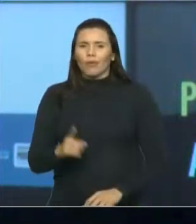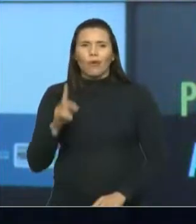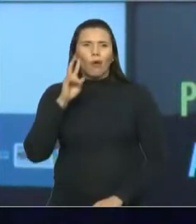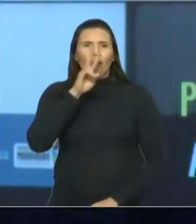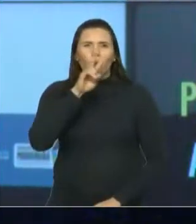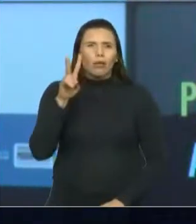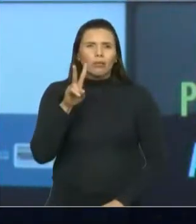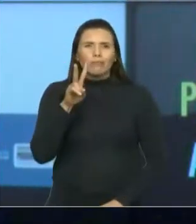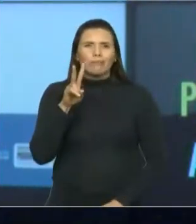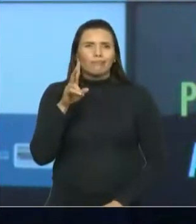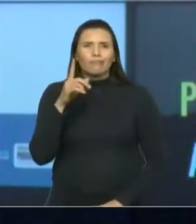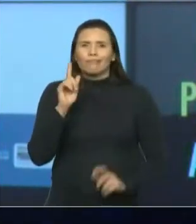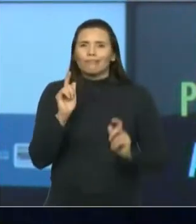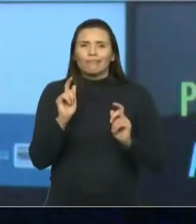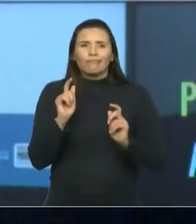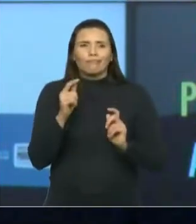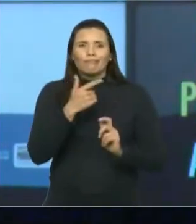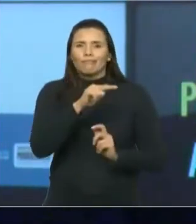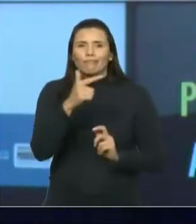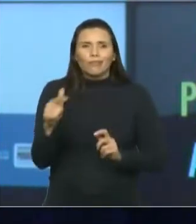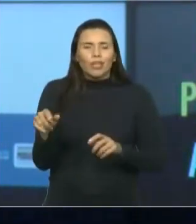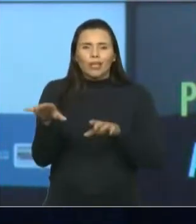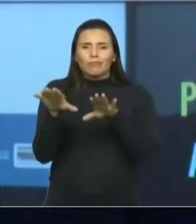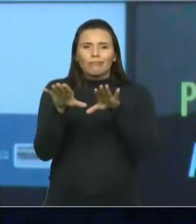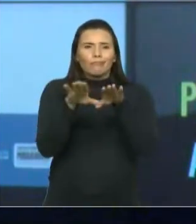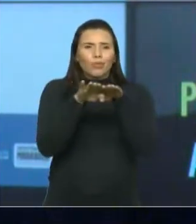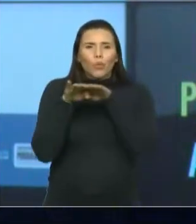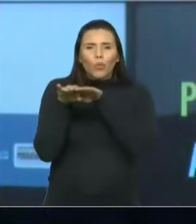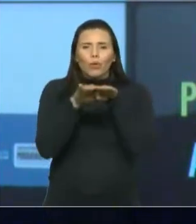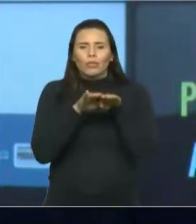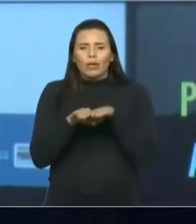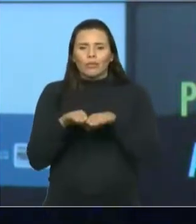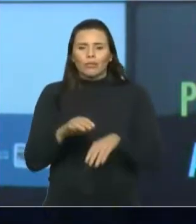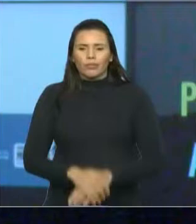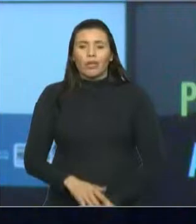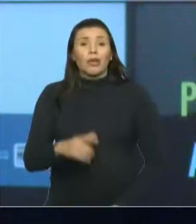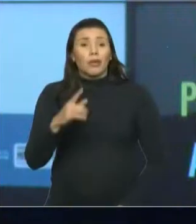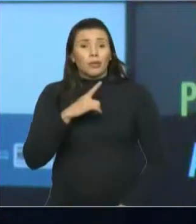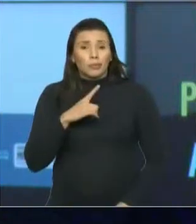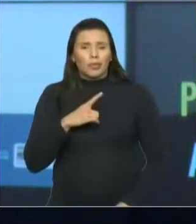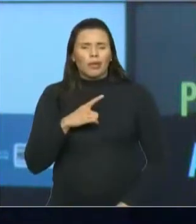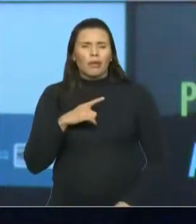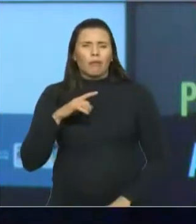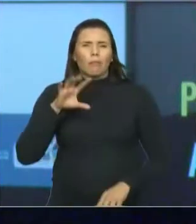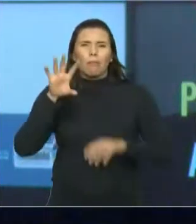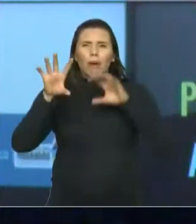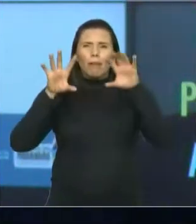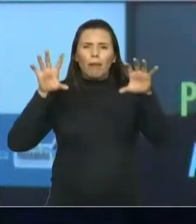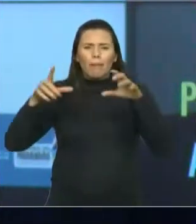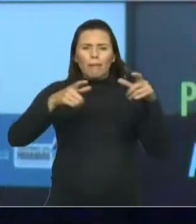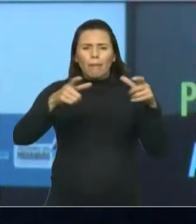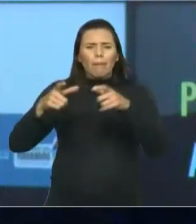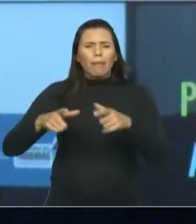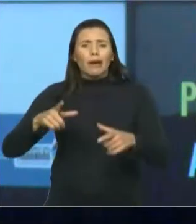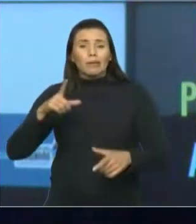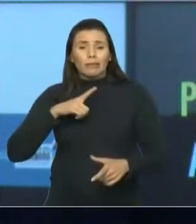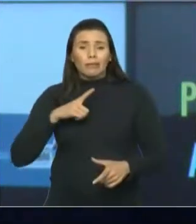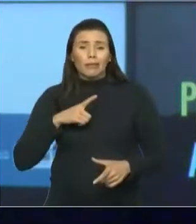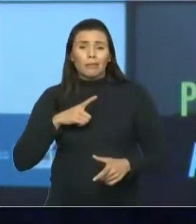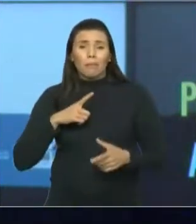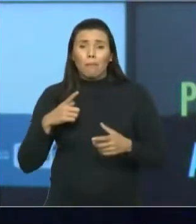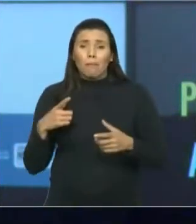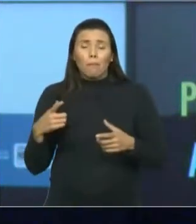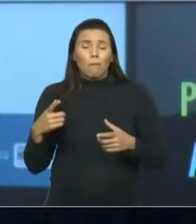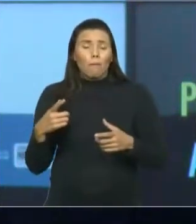saúde. Então, a gente tem regiões desassistidas e regiões muito assistidas. Segundo, não tem